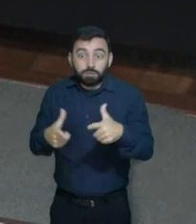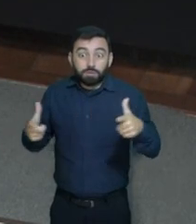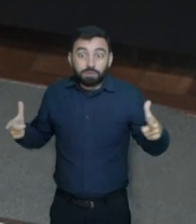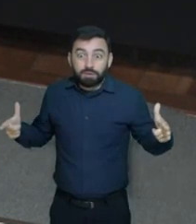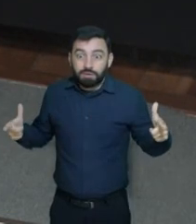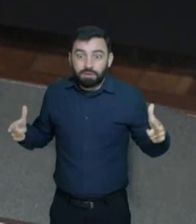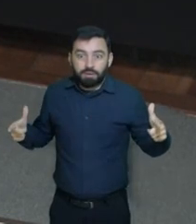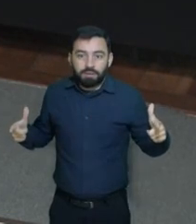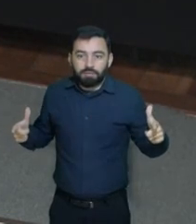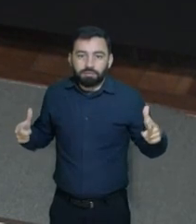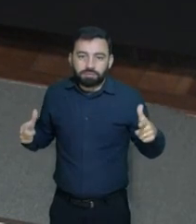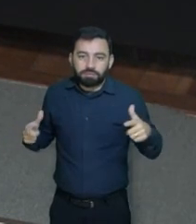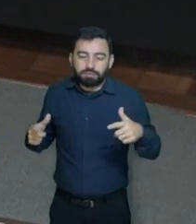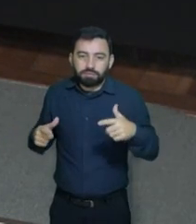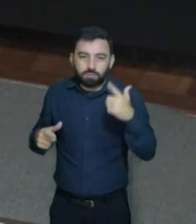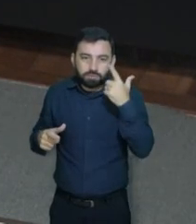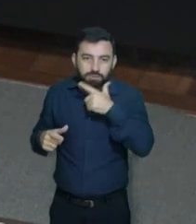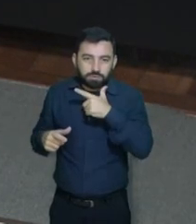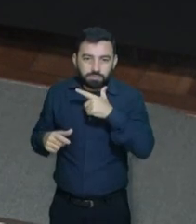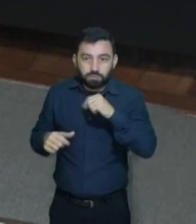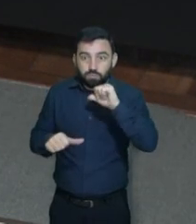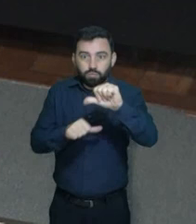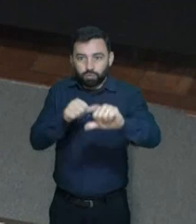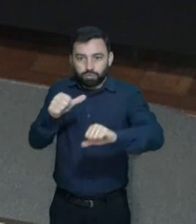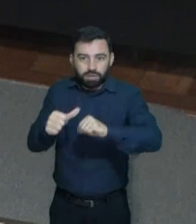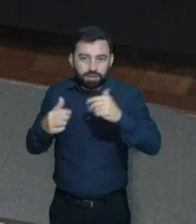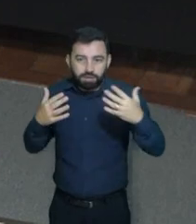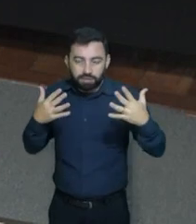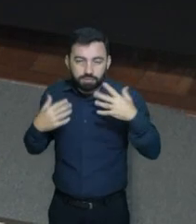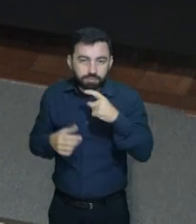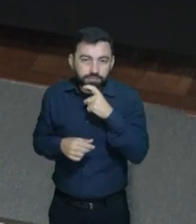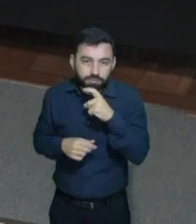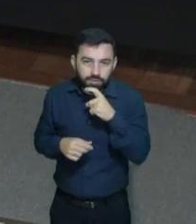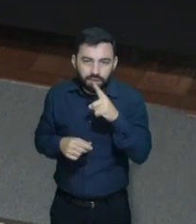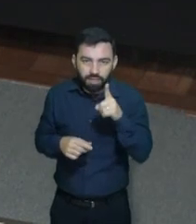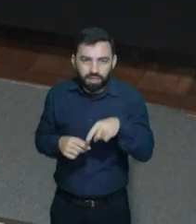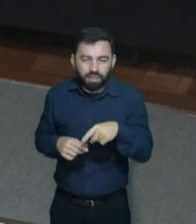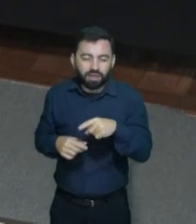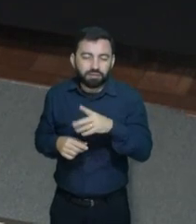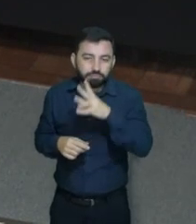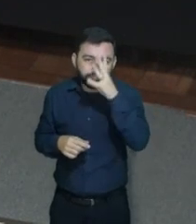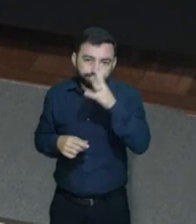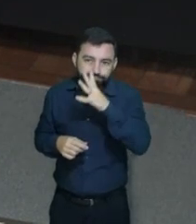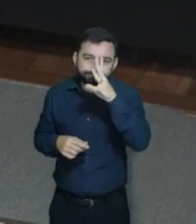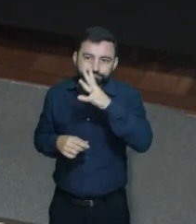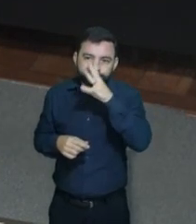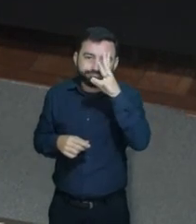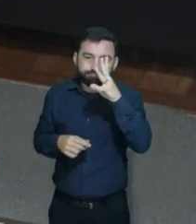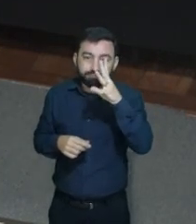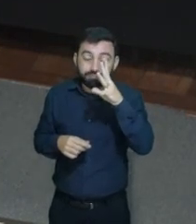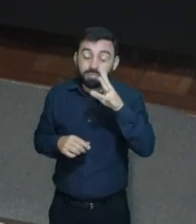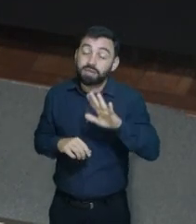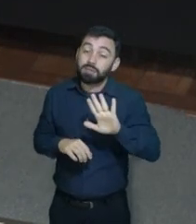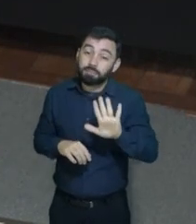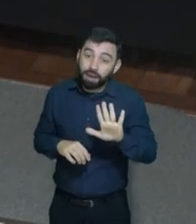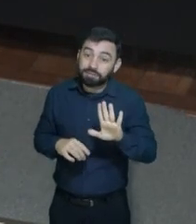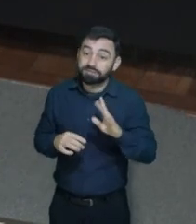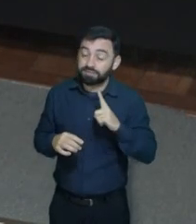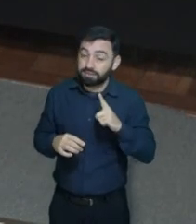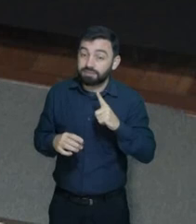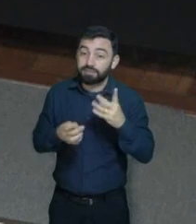escala grande o suficiente para reverter as mudanças climáticas. Então, é uma balela. Só que as pessoas, como